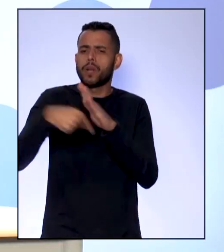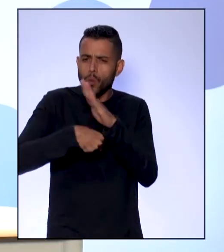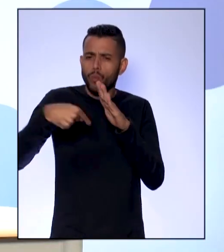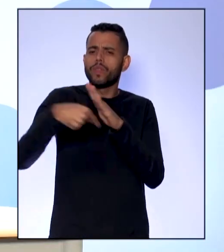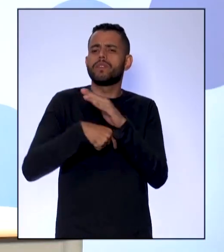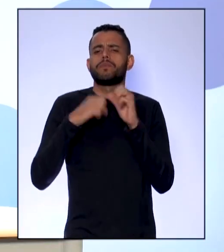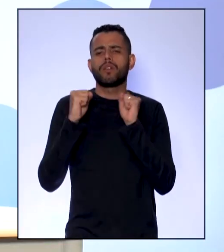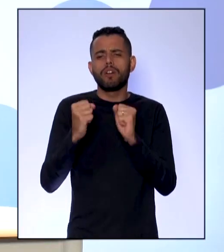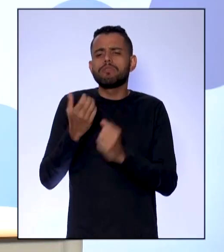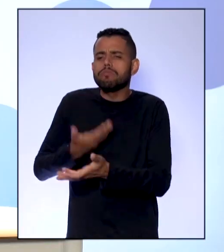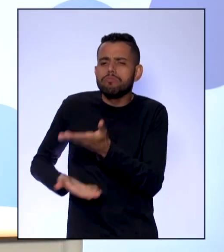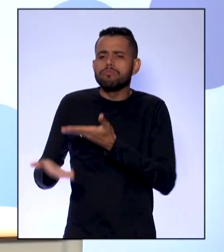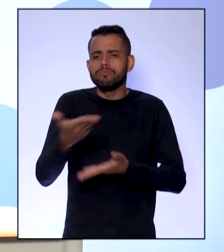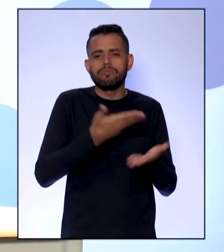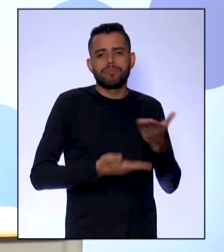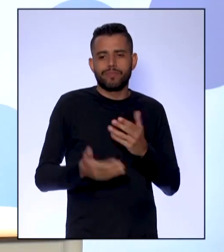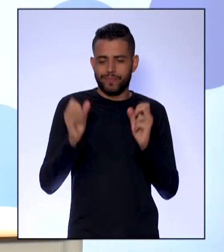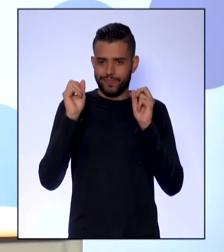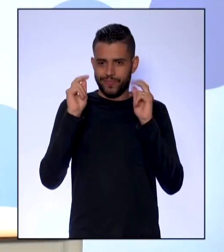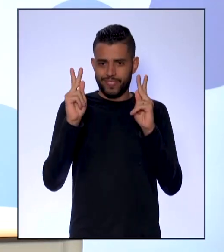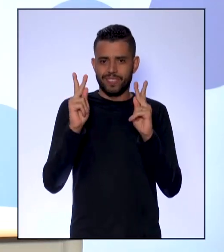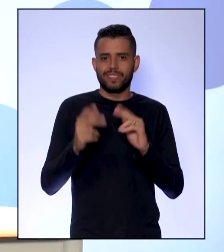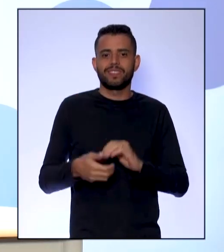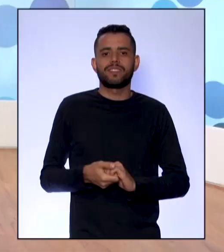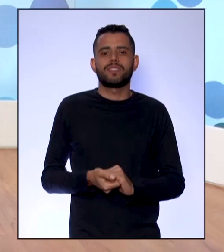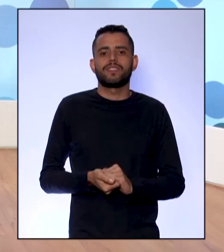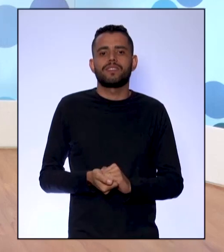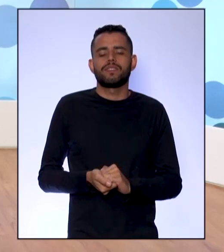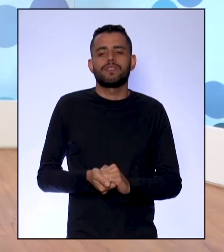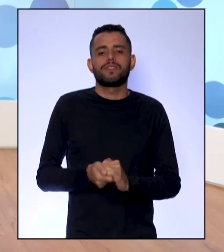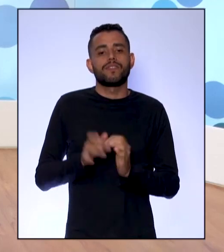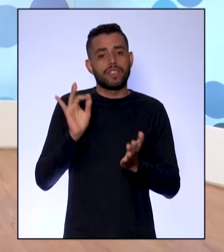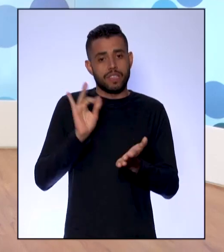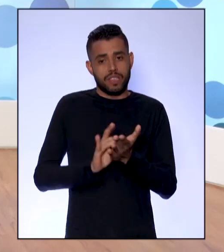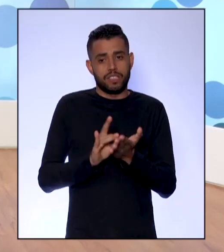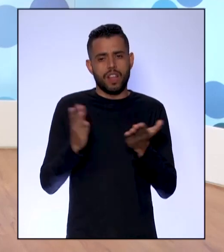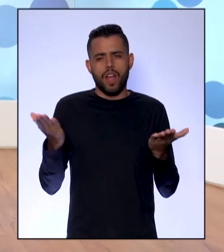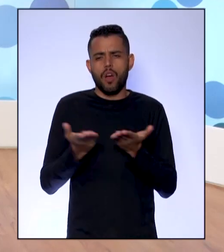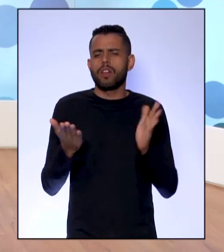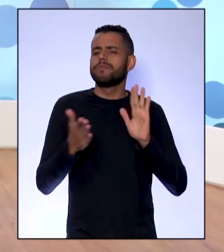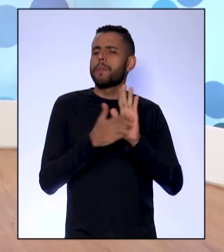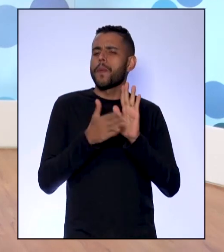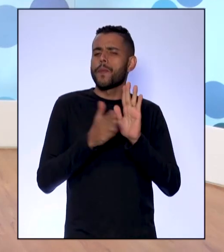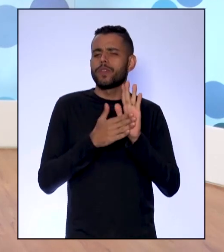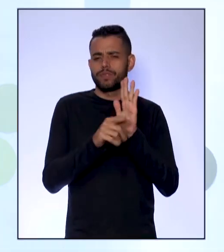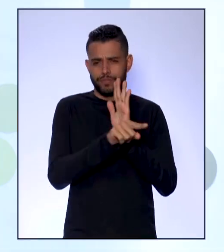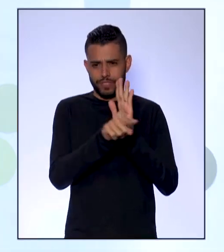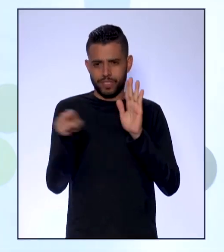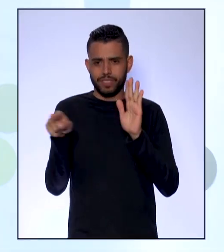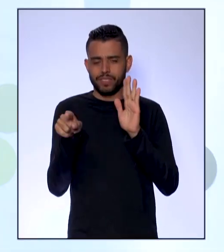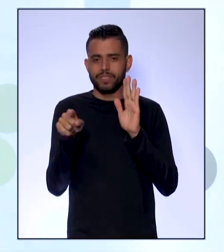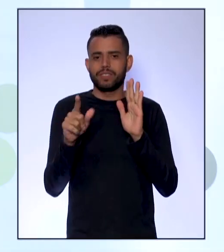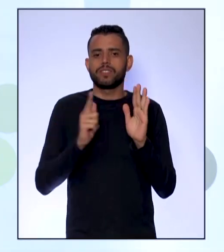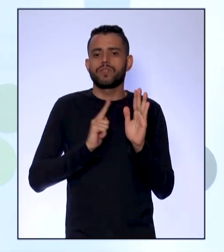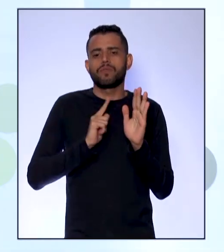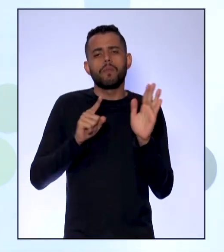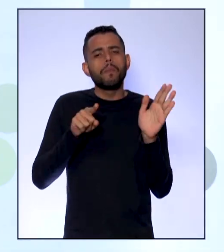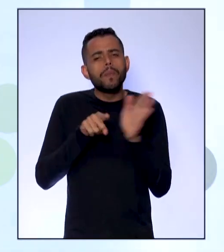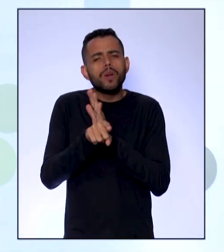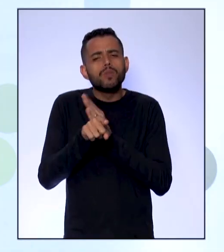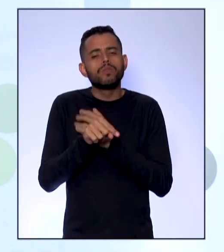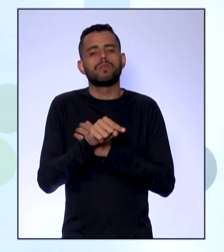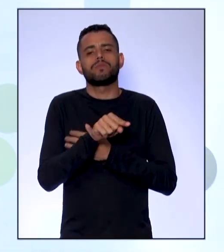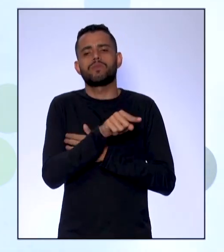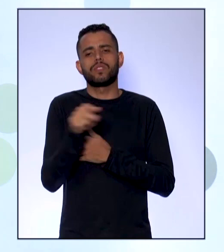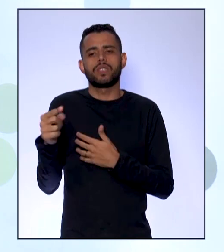perguntas, interajam conosco, tá bom? Na verdade, agora, eu tenho uma proposta para vocês. A gente trouxe aí uma perguntinha para